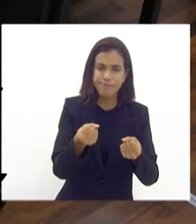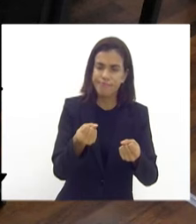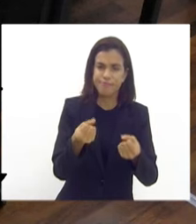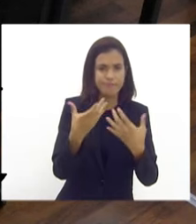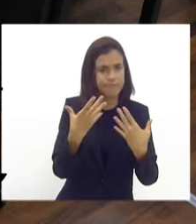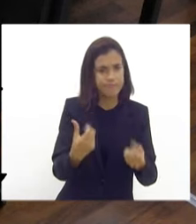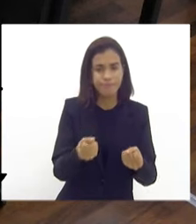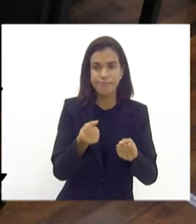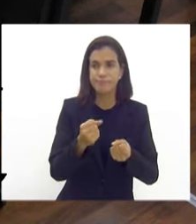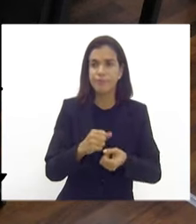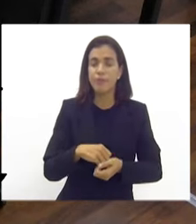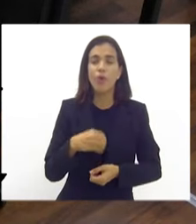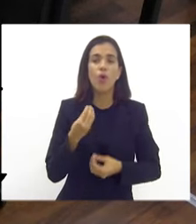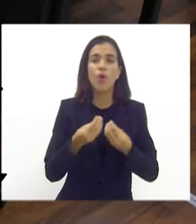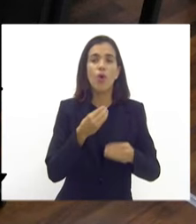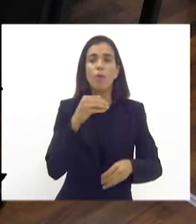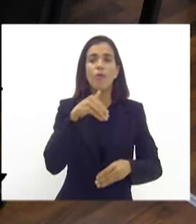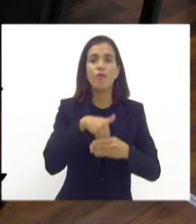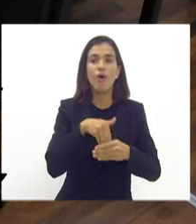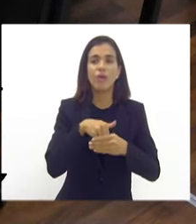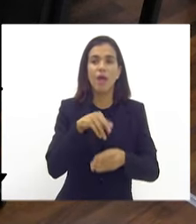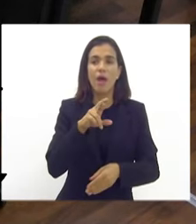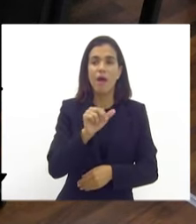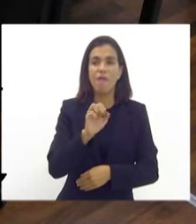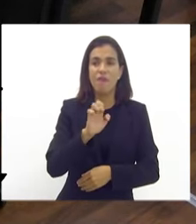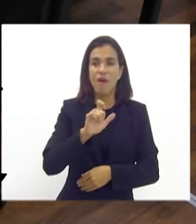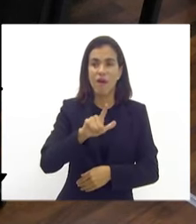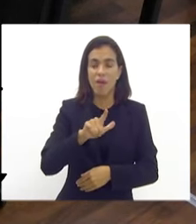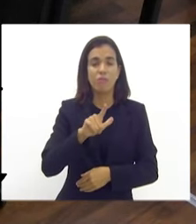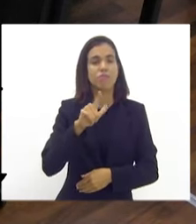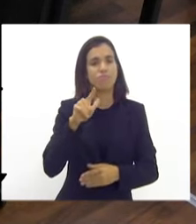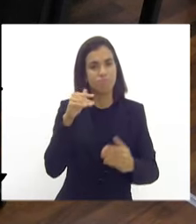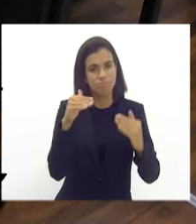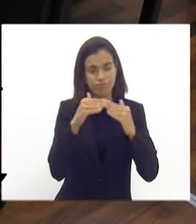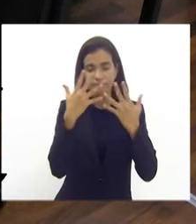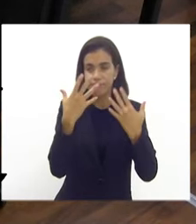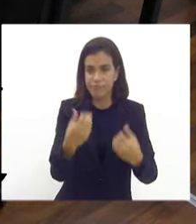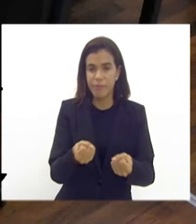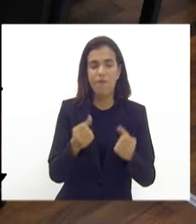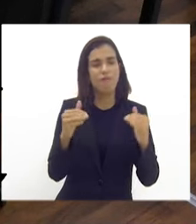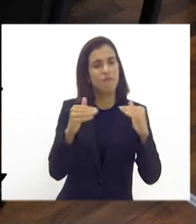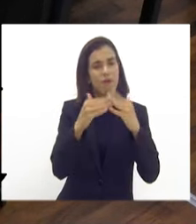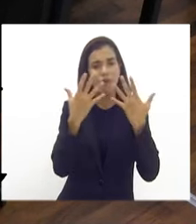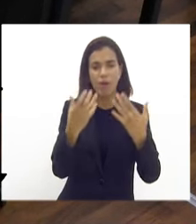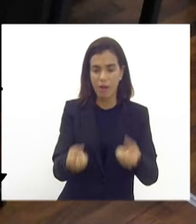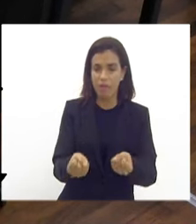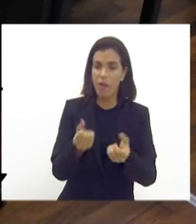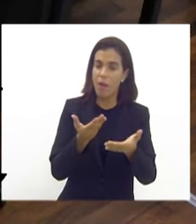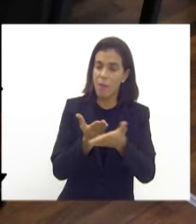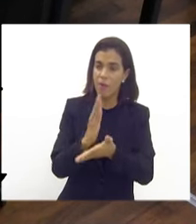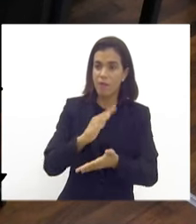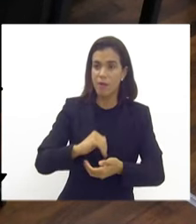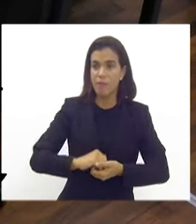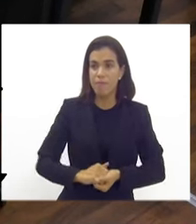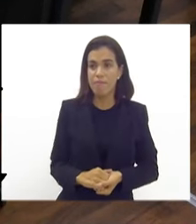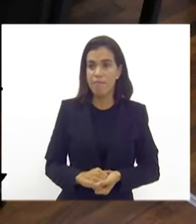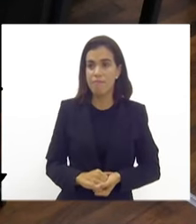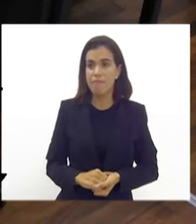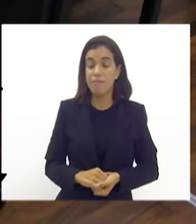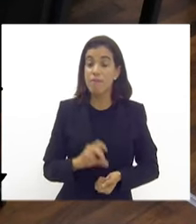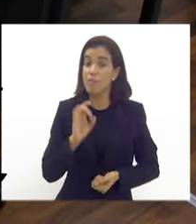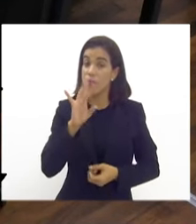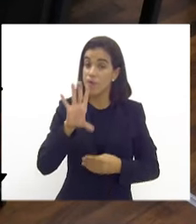sim como vota Deputado Rafael Noble de acordo Deputado valce asa favorável favorável aprovado só